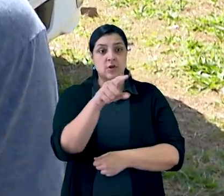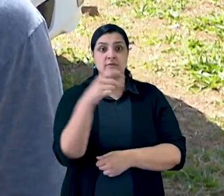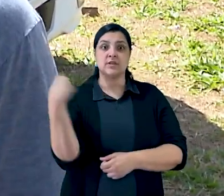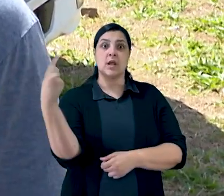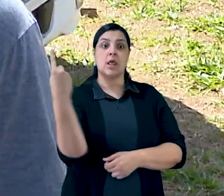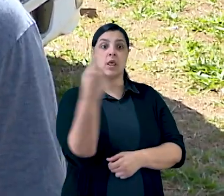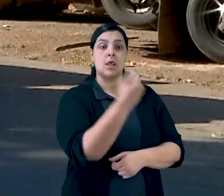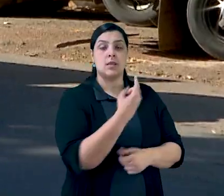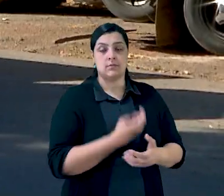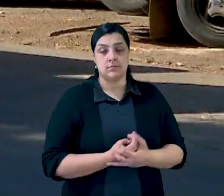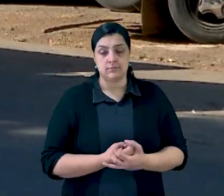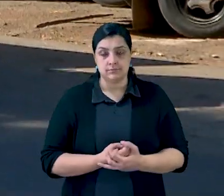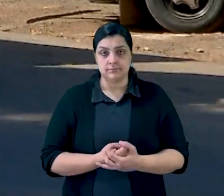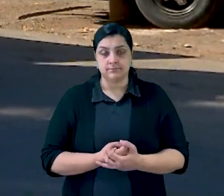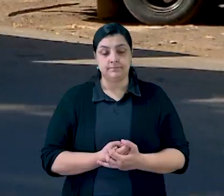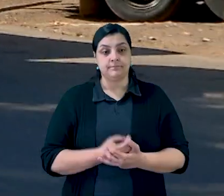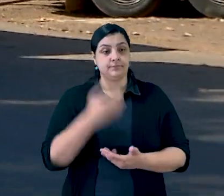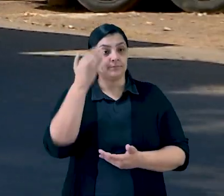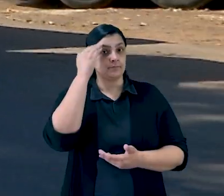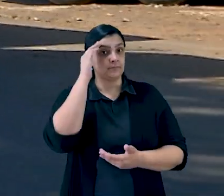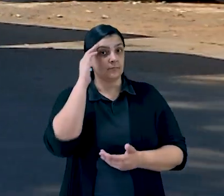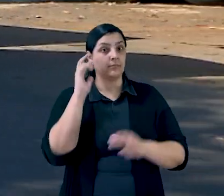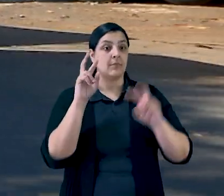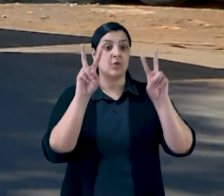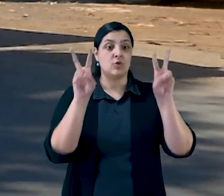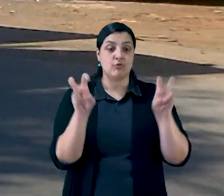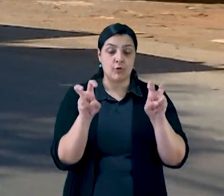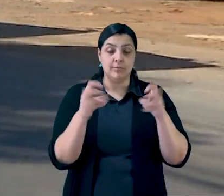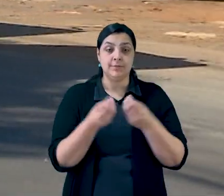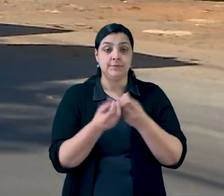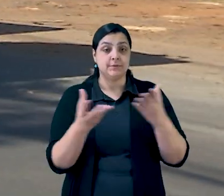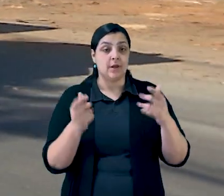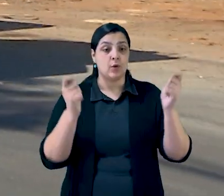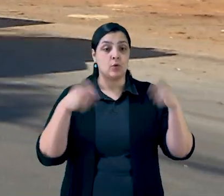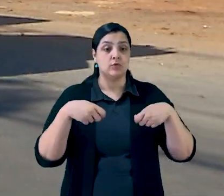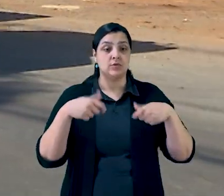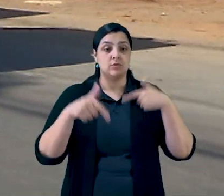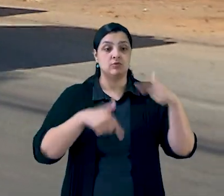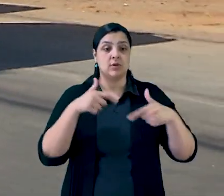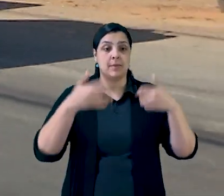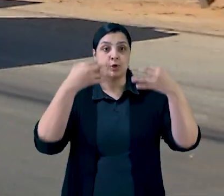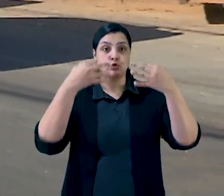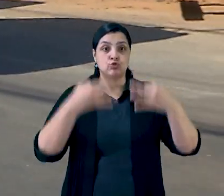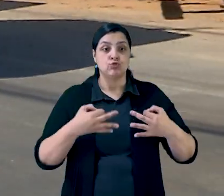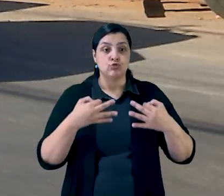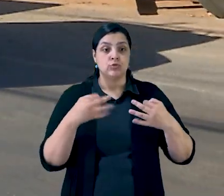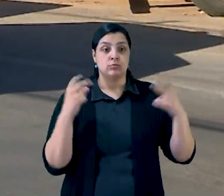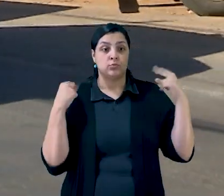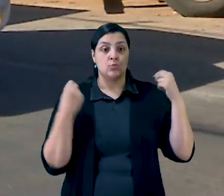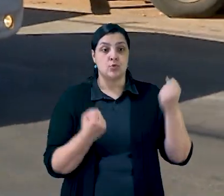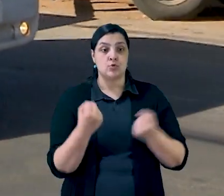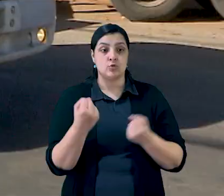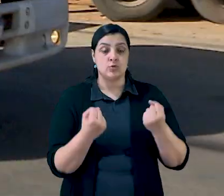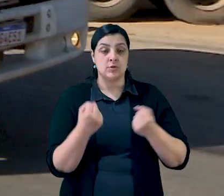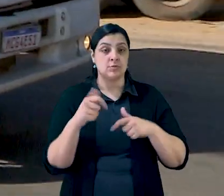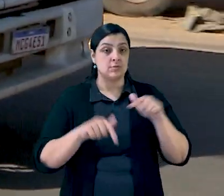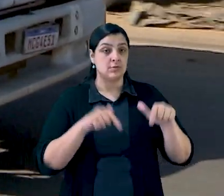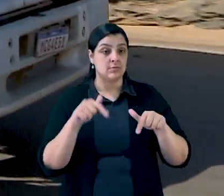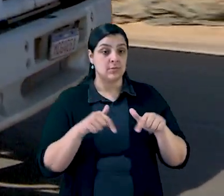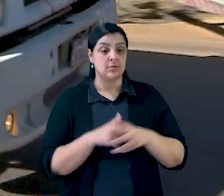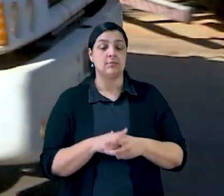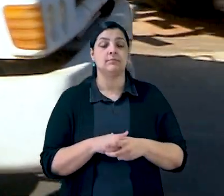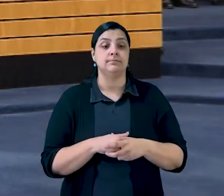só quando você está rodando. Para ampliar o entendimento sobre o assunto e garantir condições mais justas a motoristas e empresas